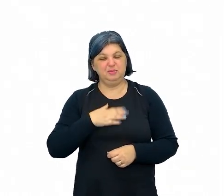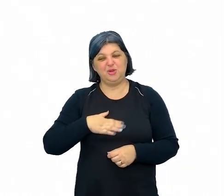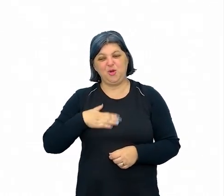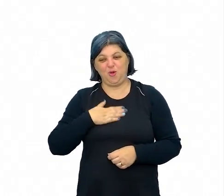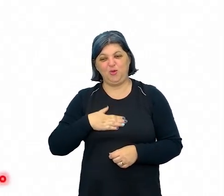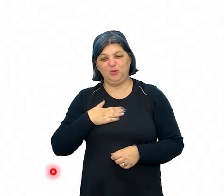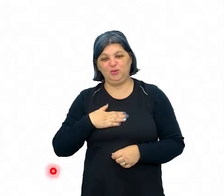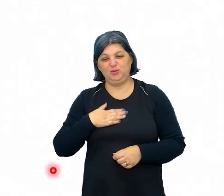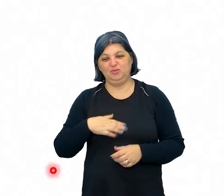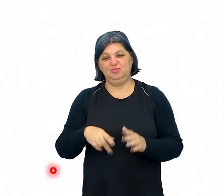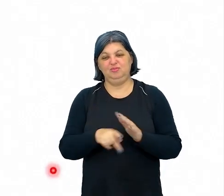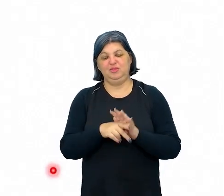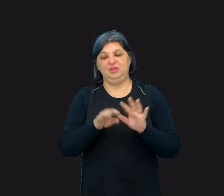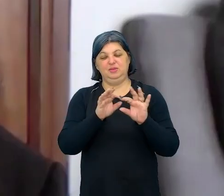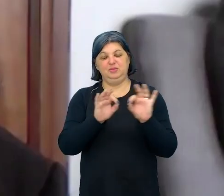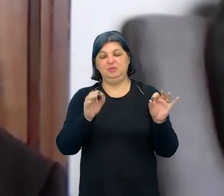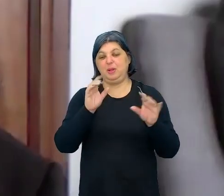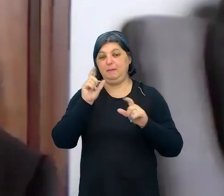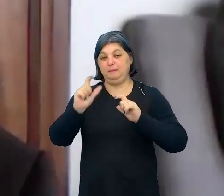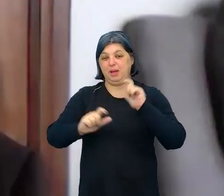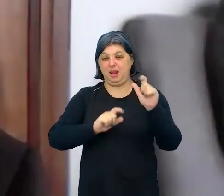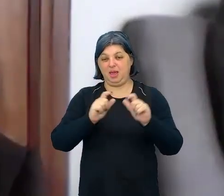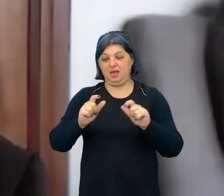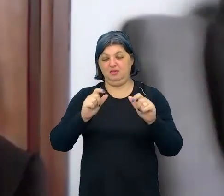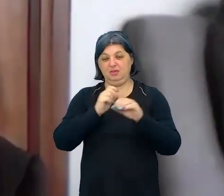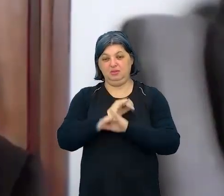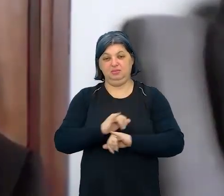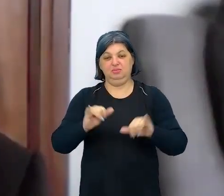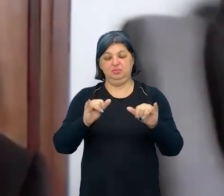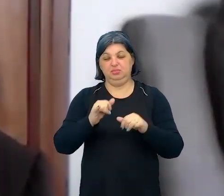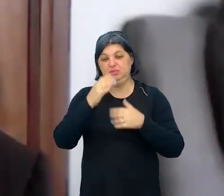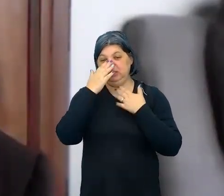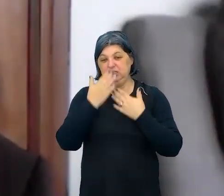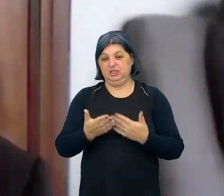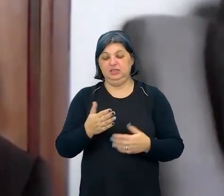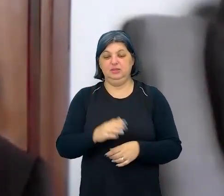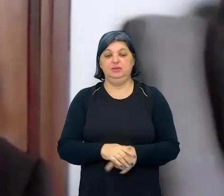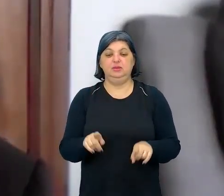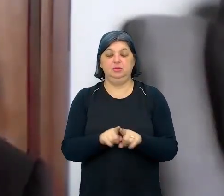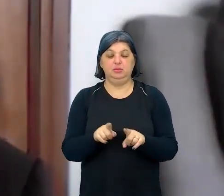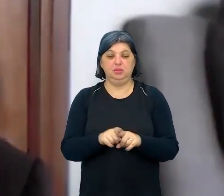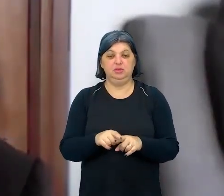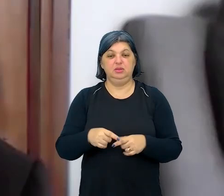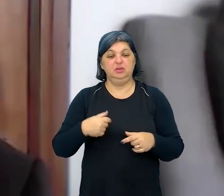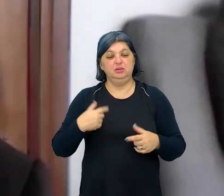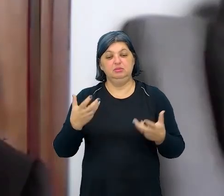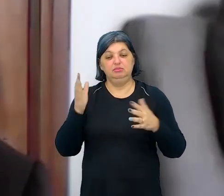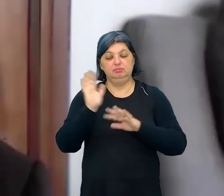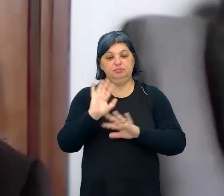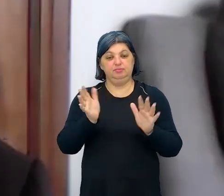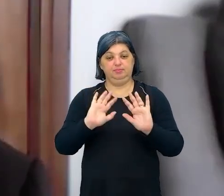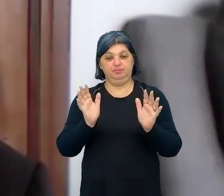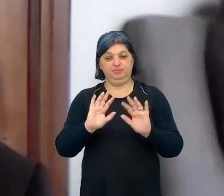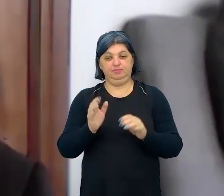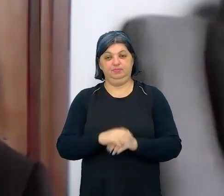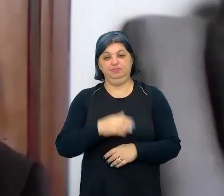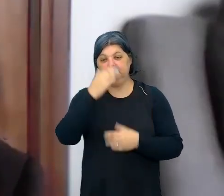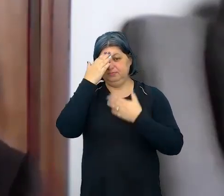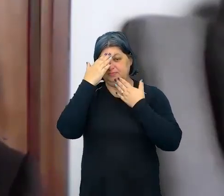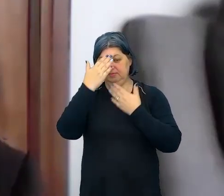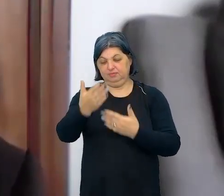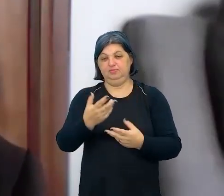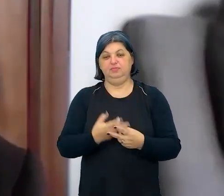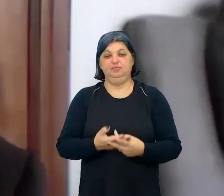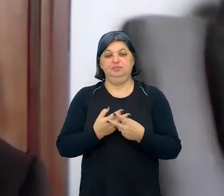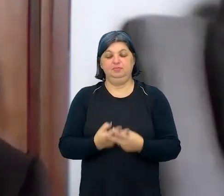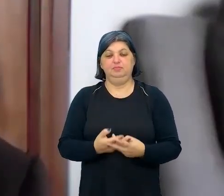deixar essas palavras aí, e gostaria de me despedir de todos vocês, agradecer a